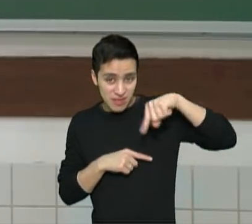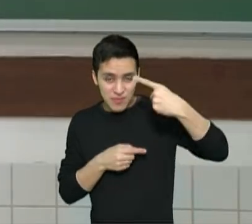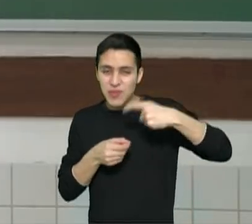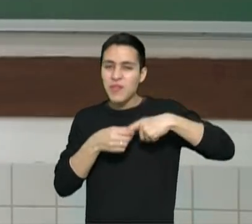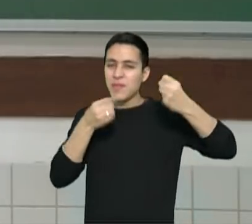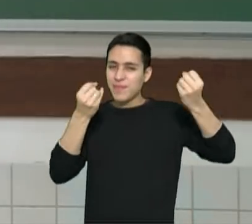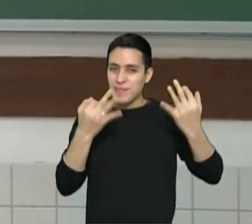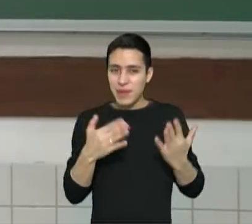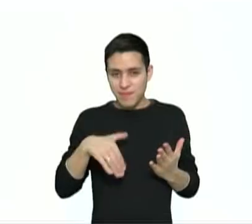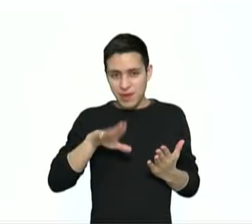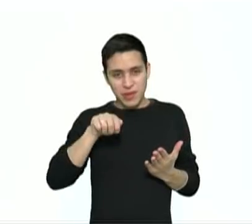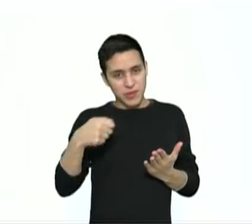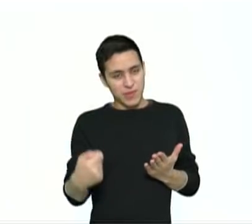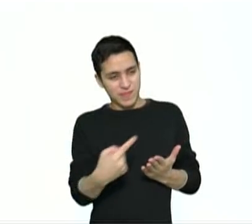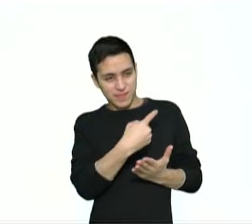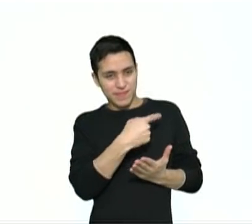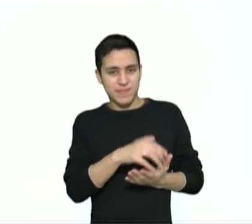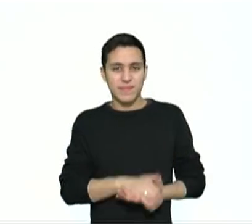falar sobre ela.